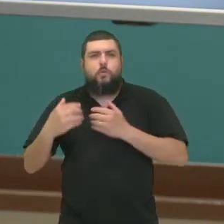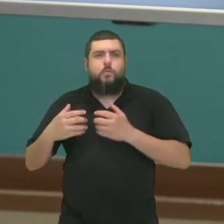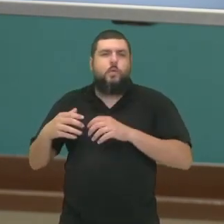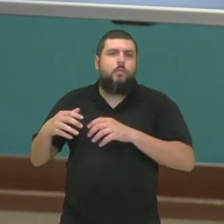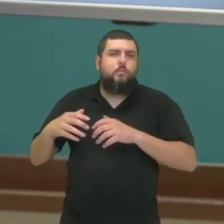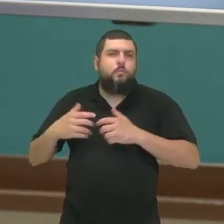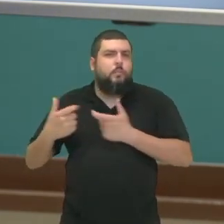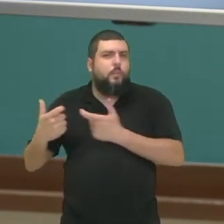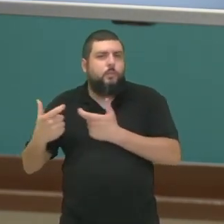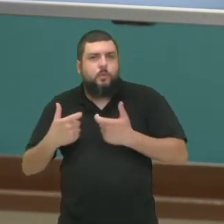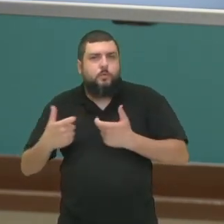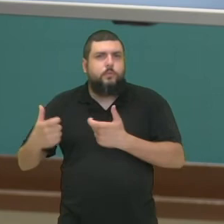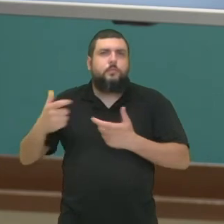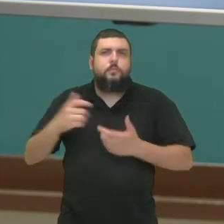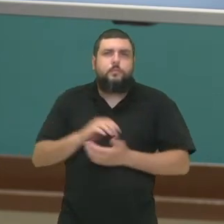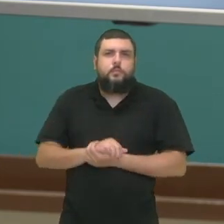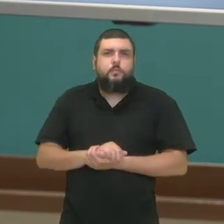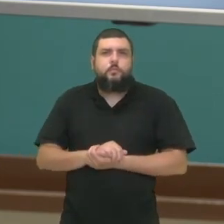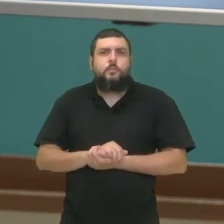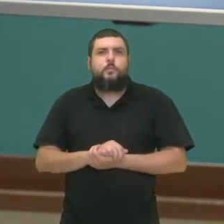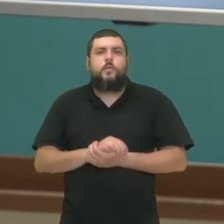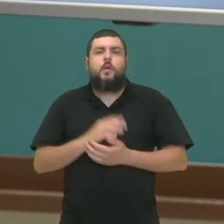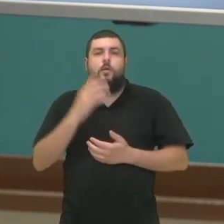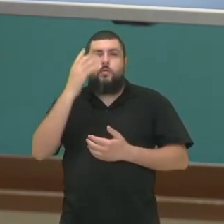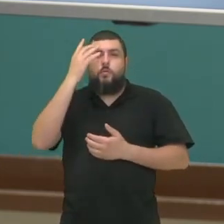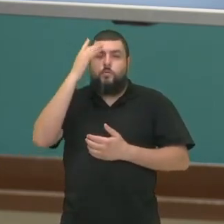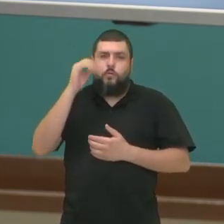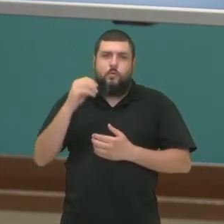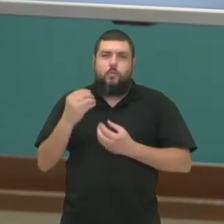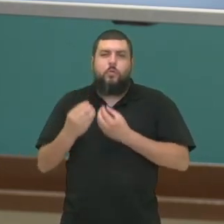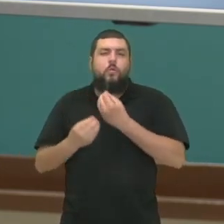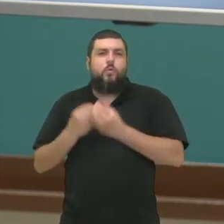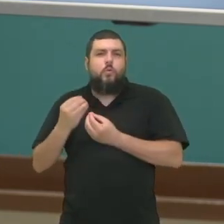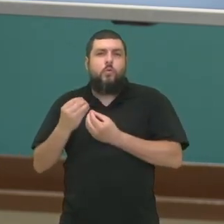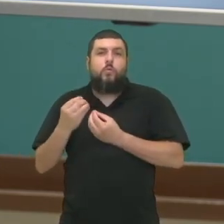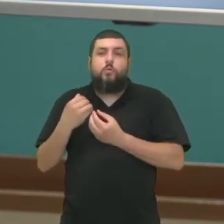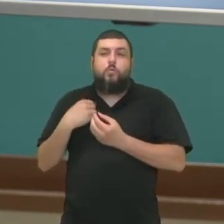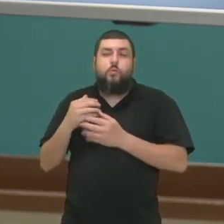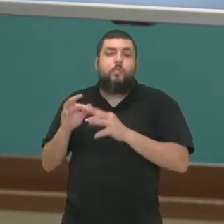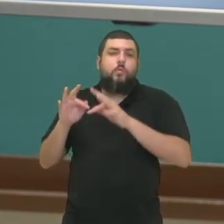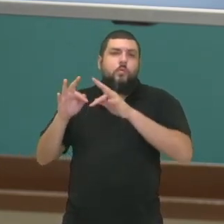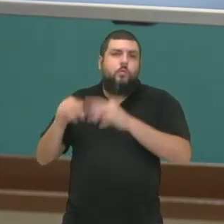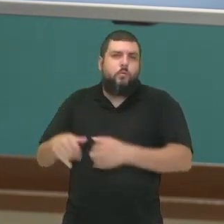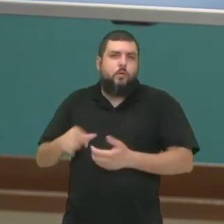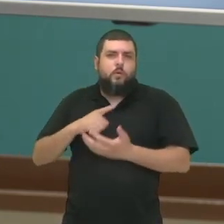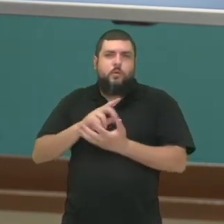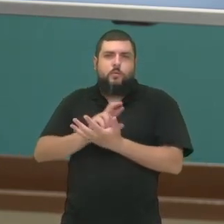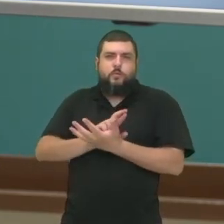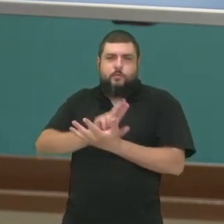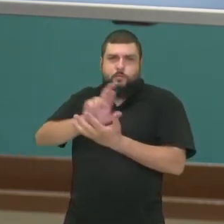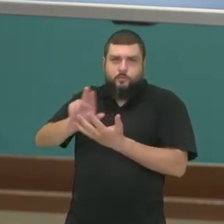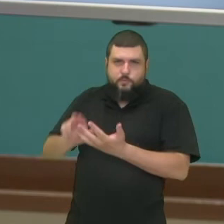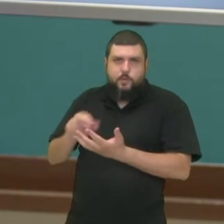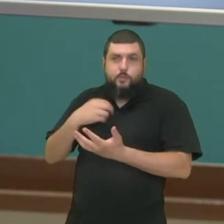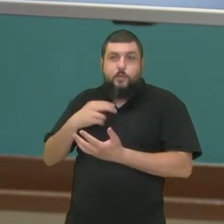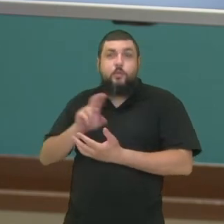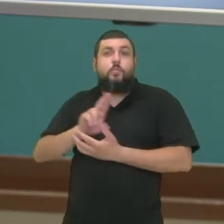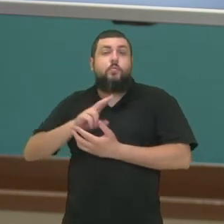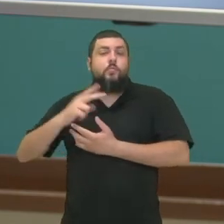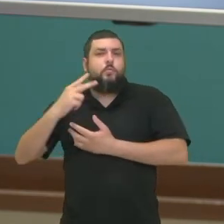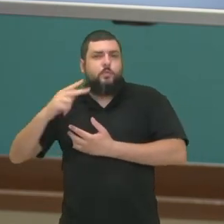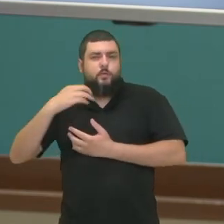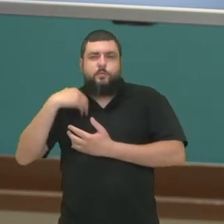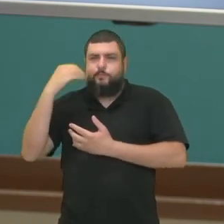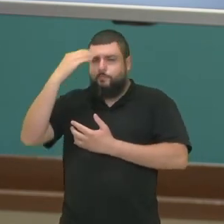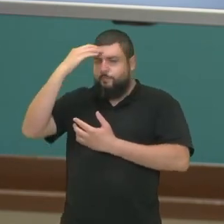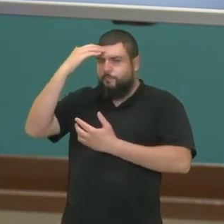própria vida do que ser novamente um escravo. Gente, o fim tem várias versões. Isso acontece quando o nome do cara fica mais